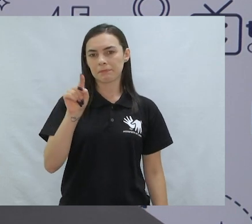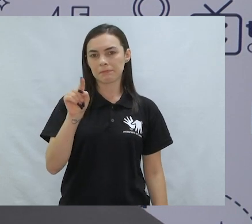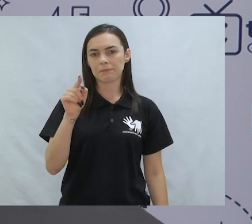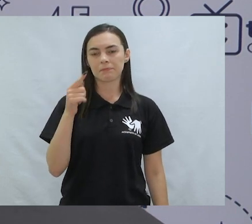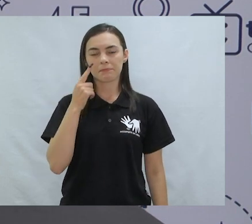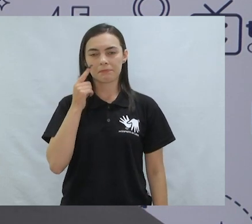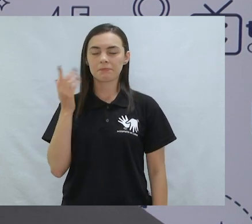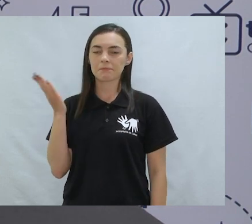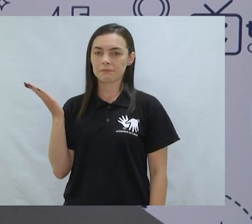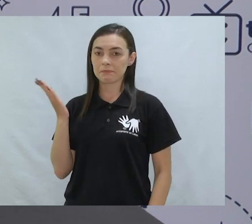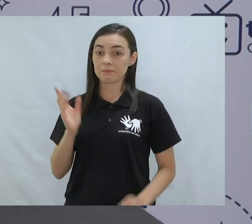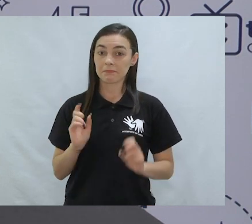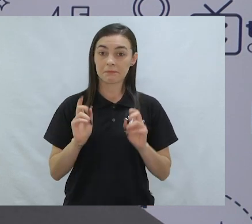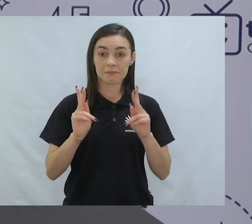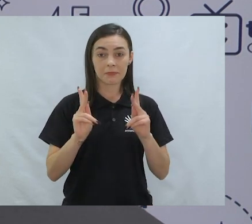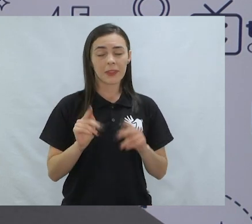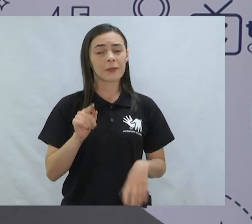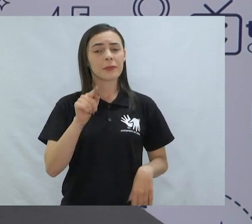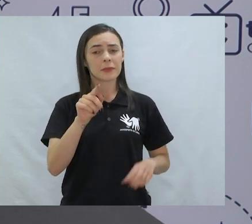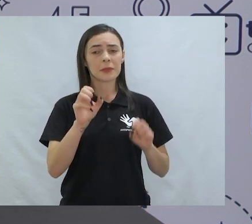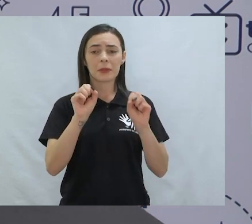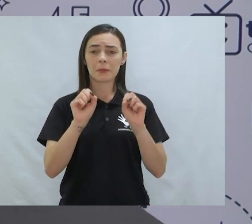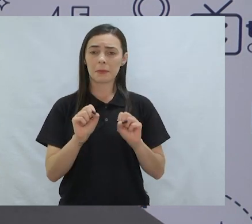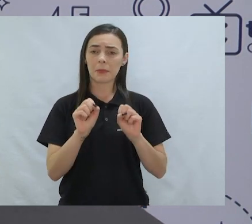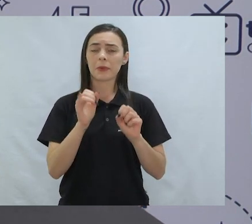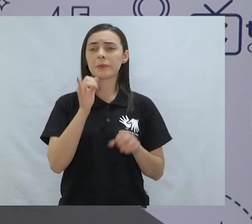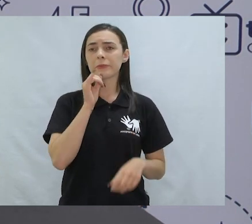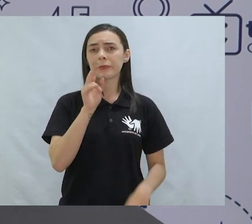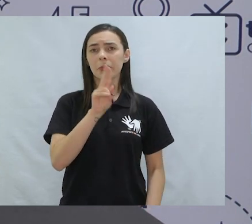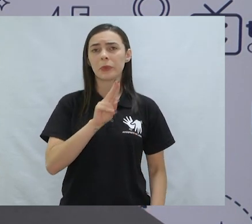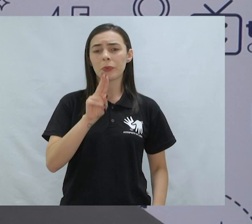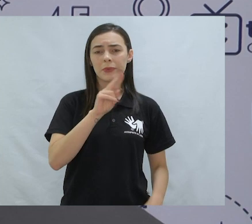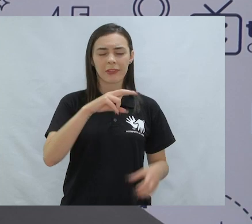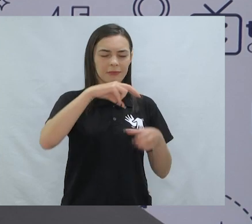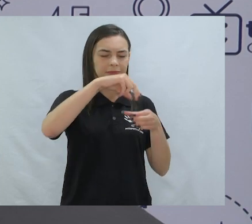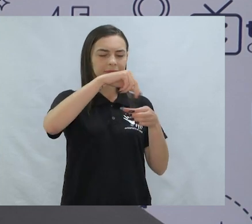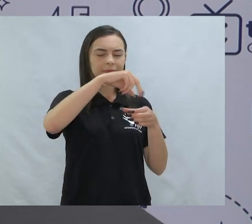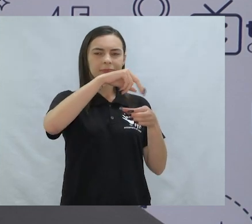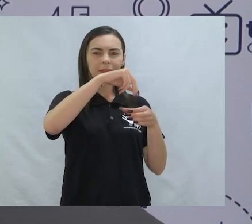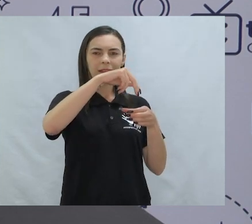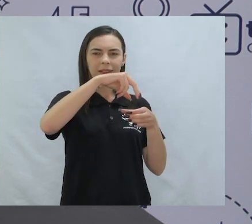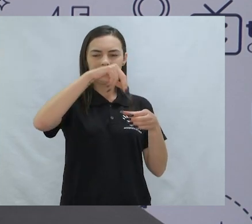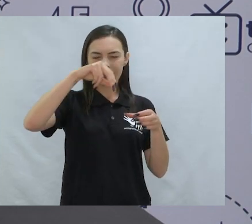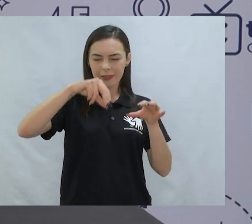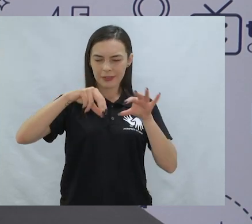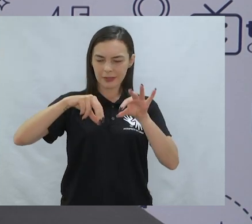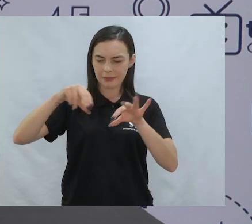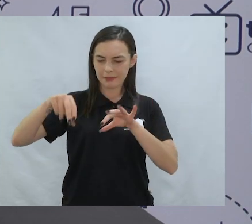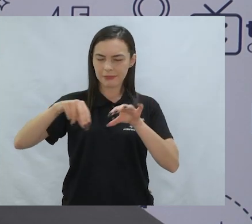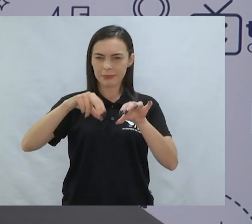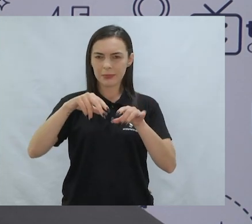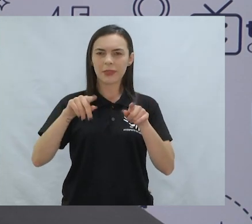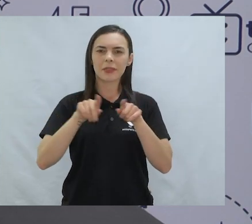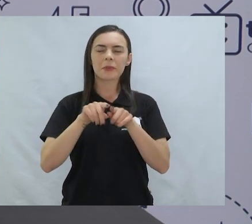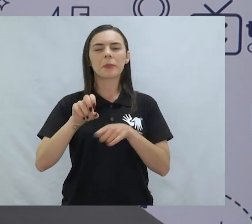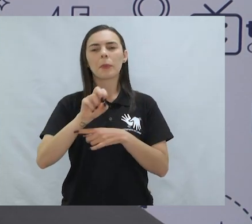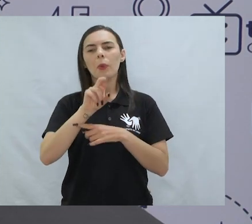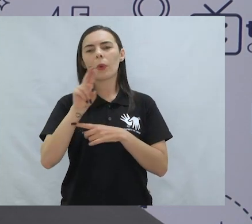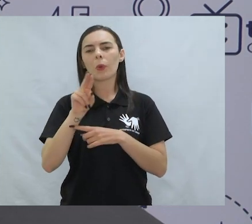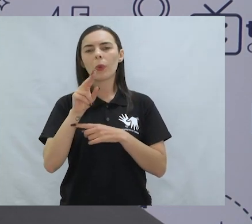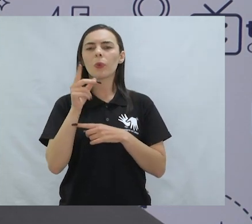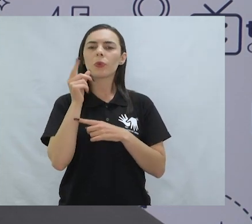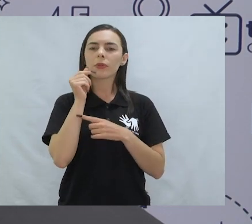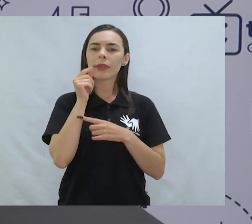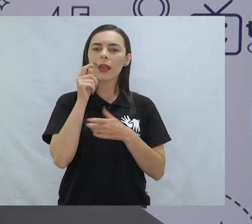a rodinha, a bolinha, ok? Mas você pode jogar com tampinha de garrafa, você pode também